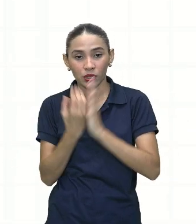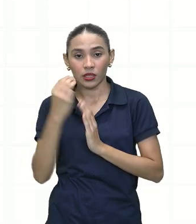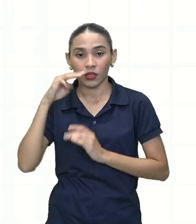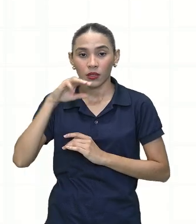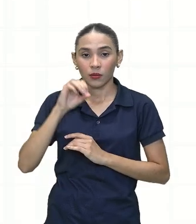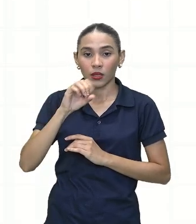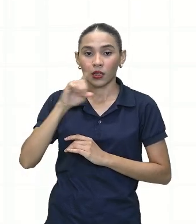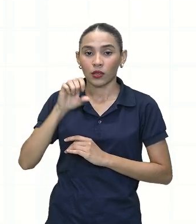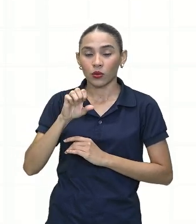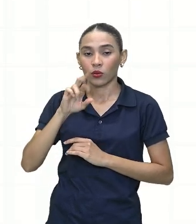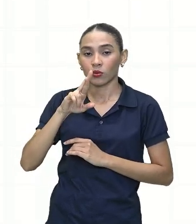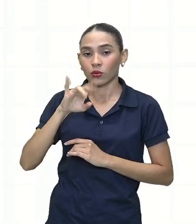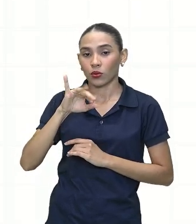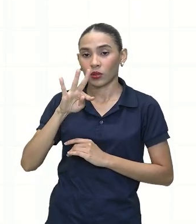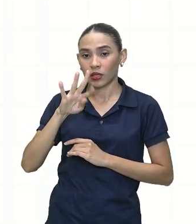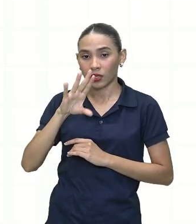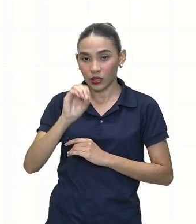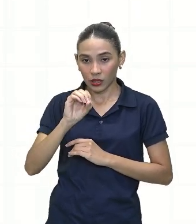merozoítos,